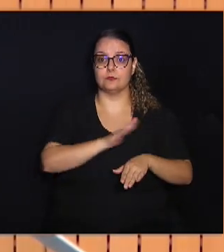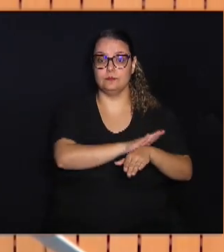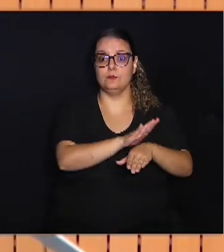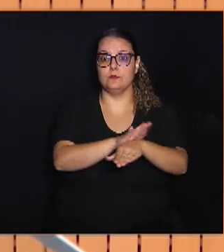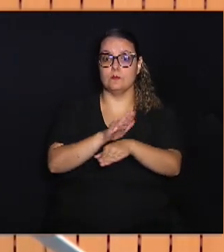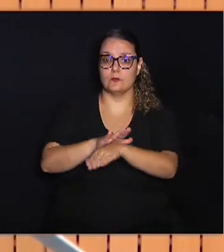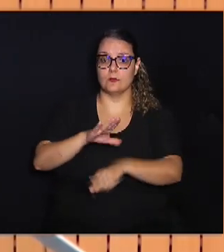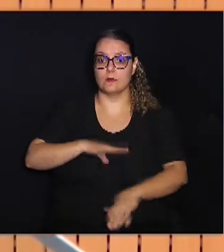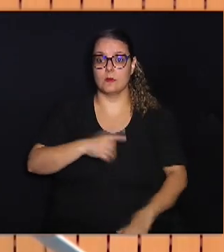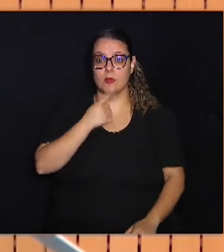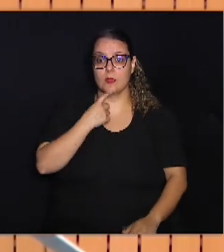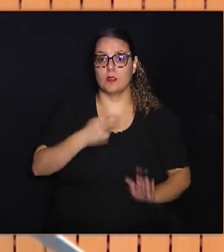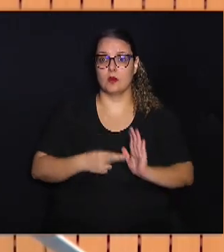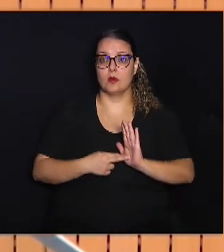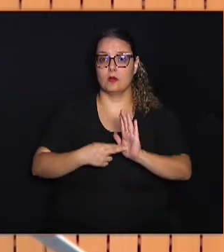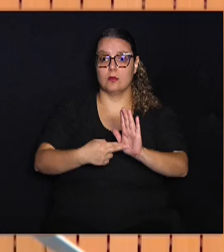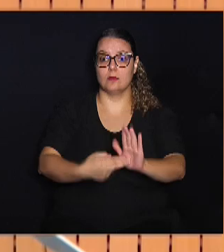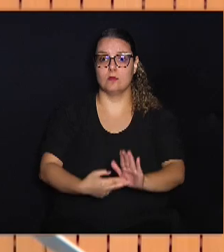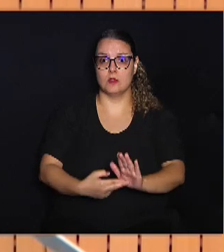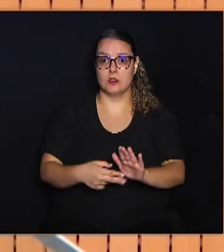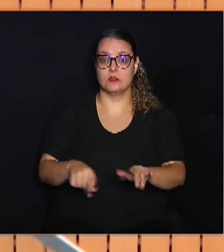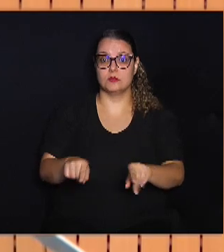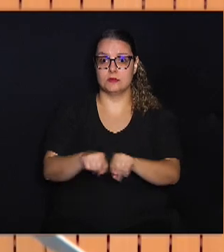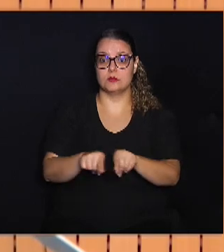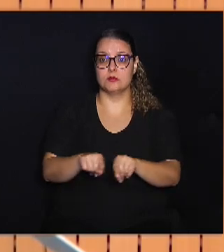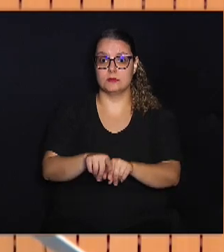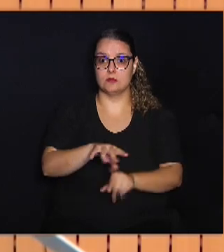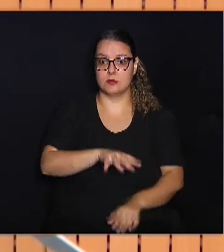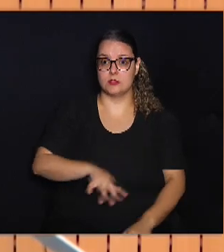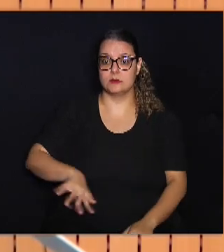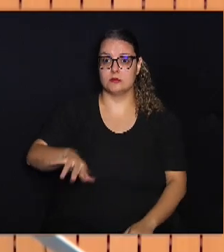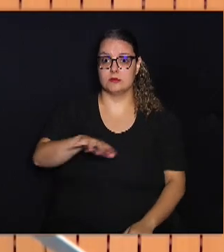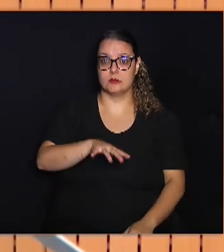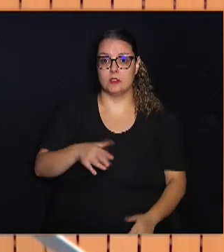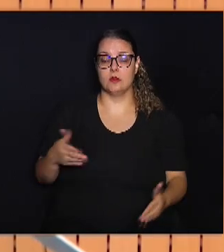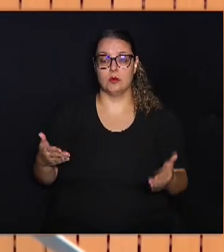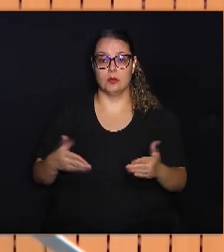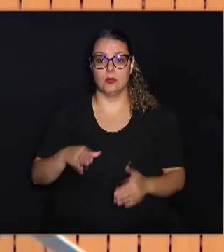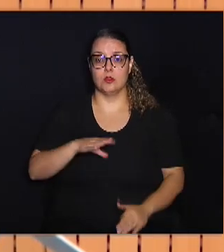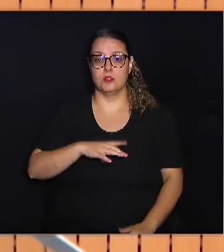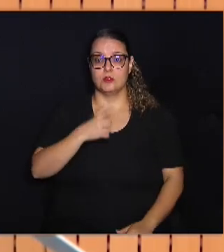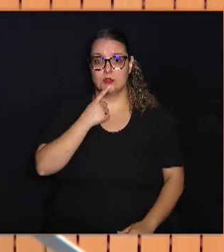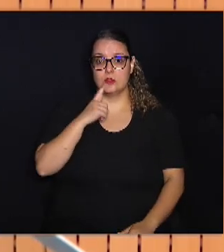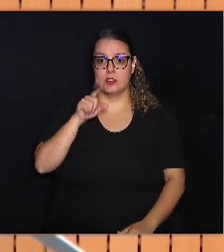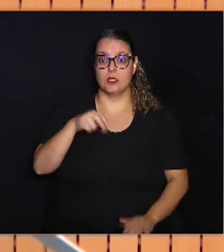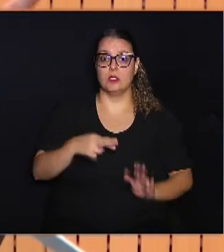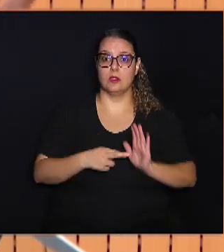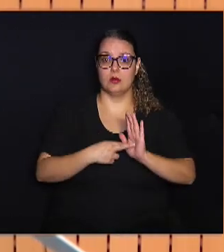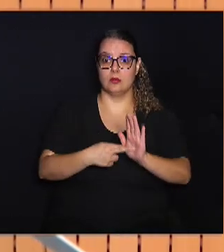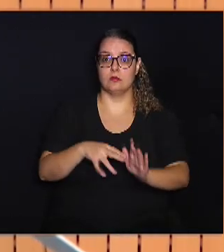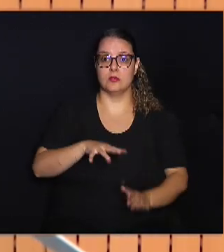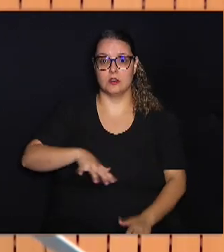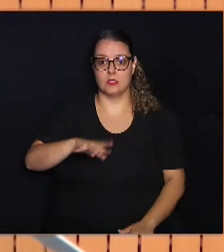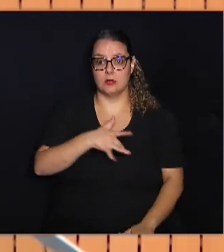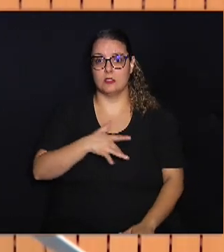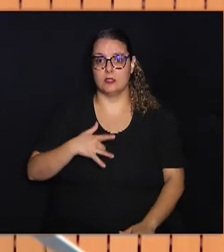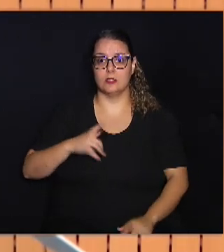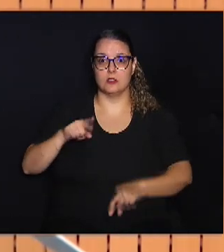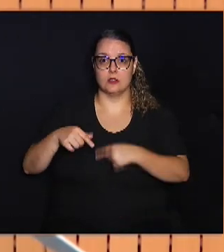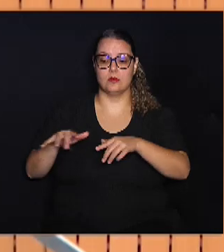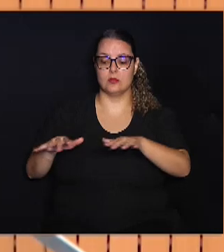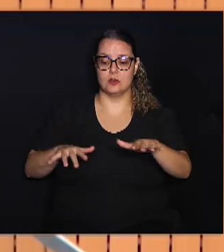a ser uma referência também nessa área. Hoje, Campinas é referência na área de saúde, em outras áreas